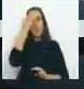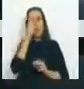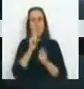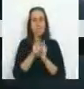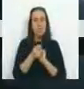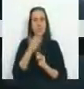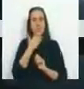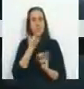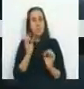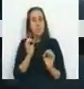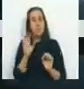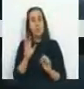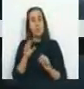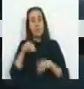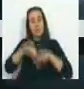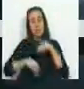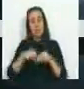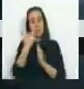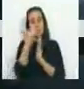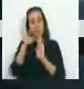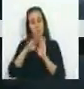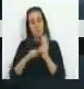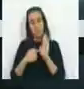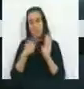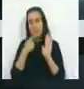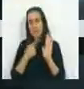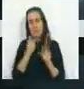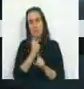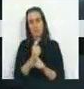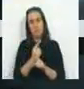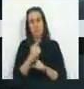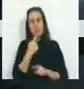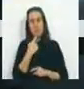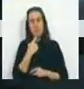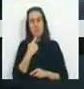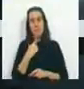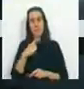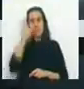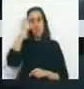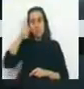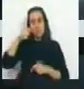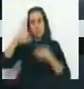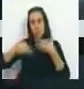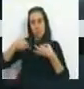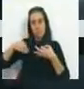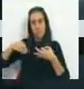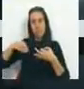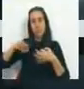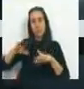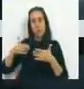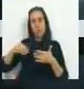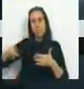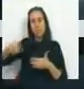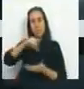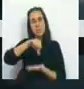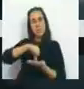programa eleitoral repetiu o mesmo propósito, ou seja, de fazer julgamentos em cada sede de